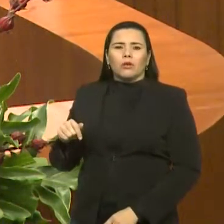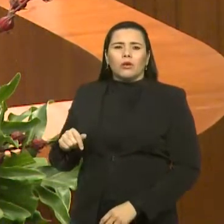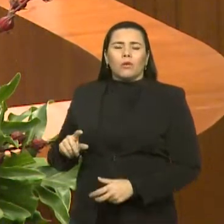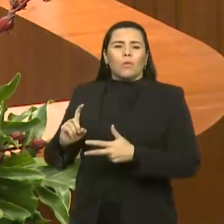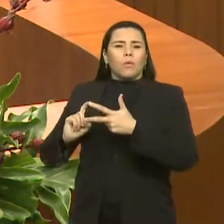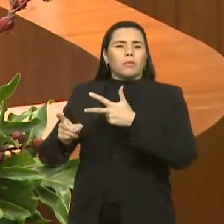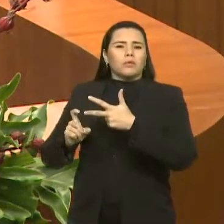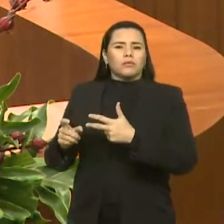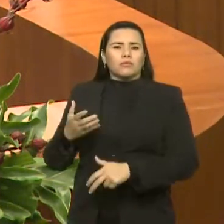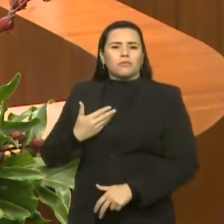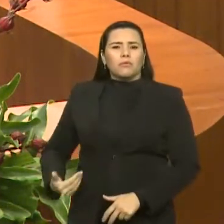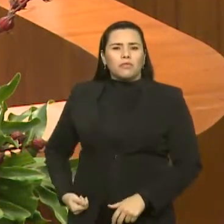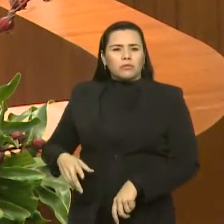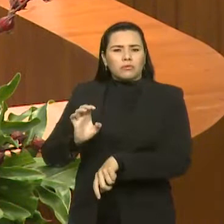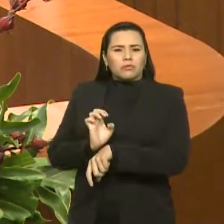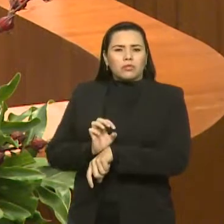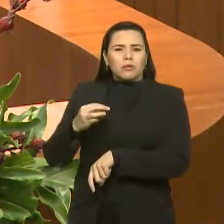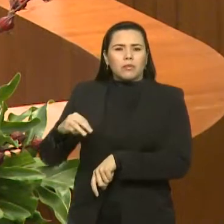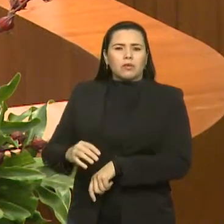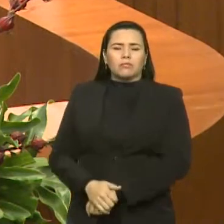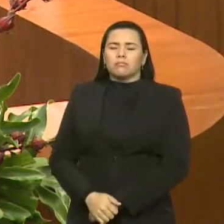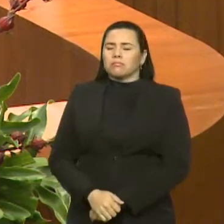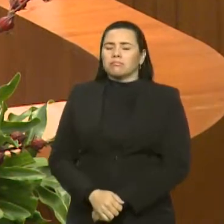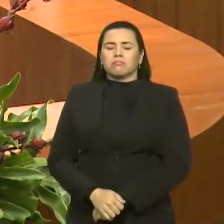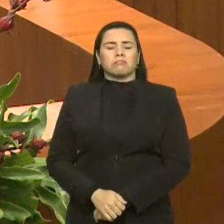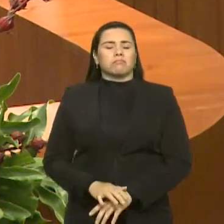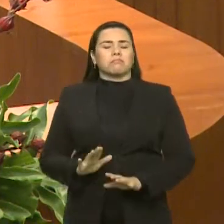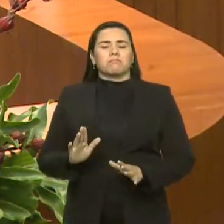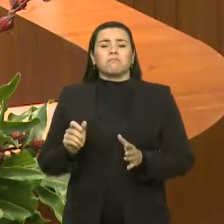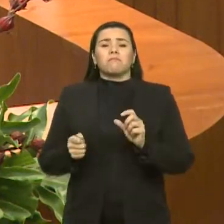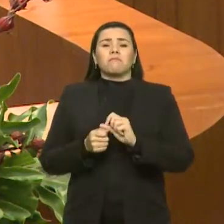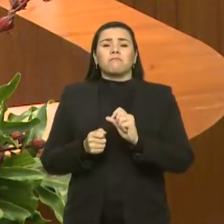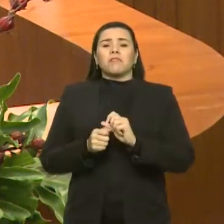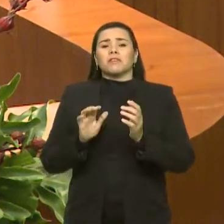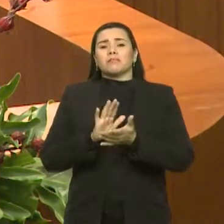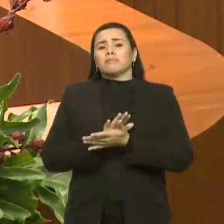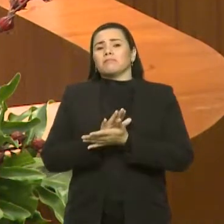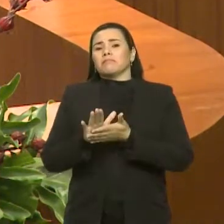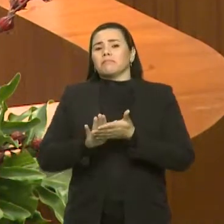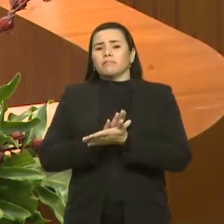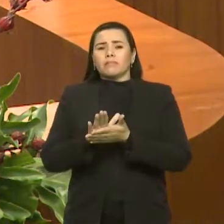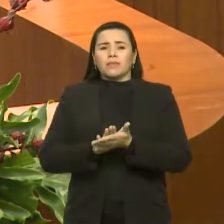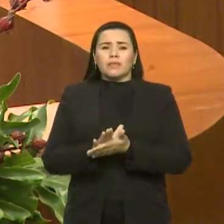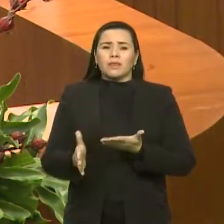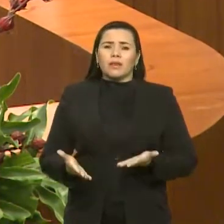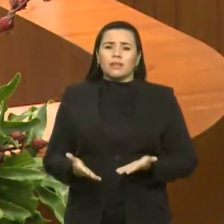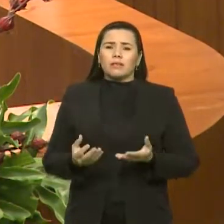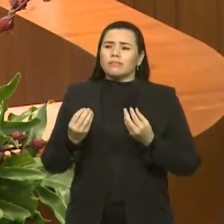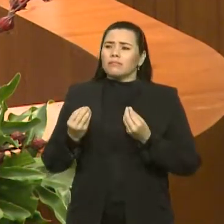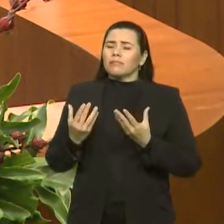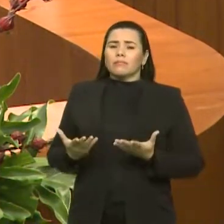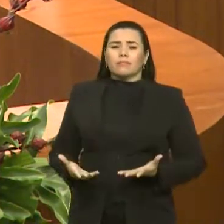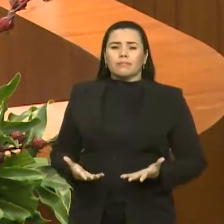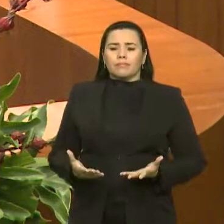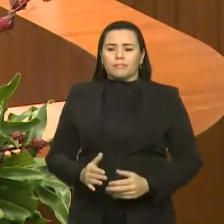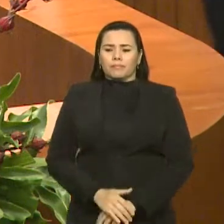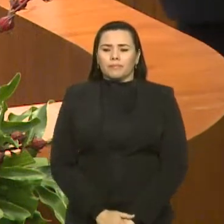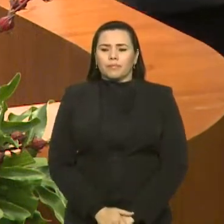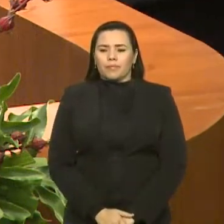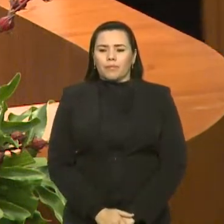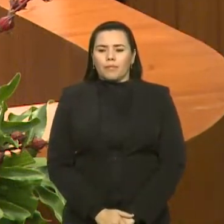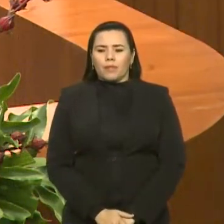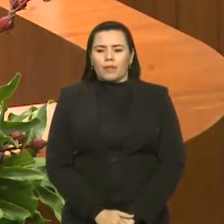hoje? Deputado Wellington, não se admire quando a MOB chega para você e não